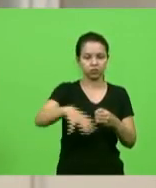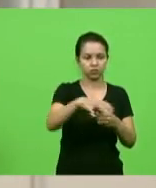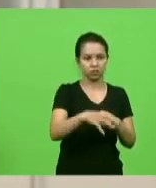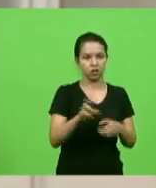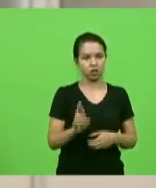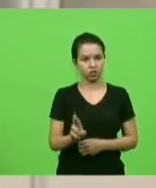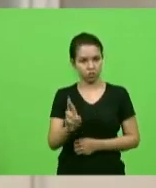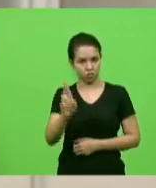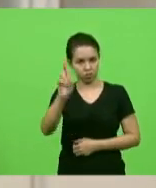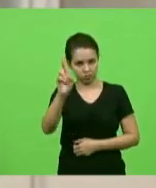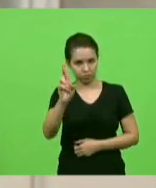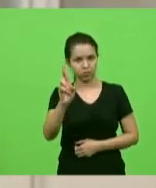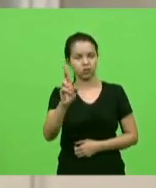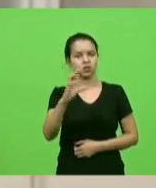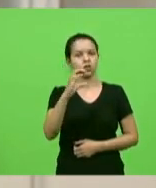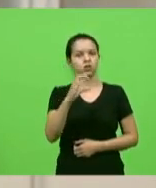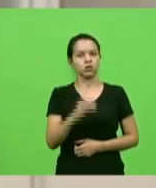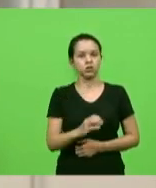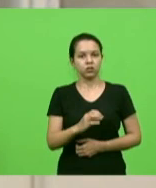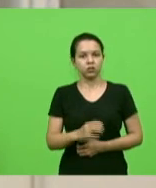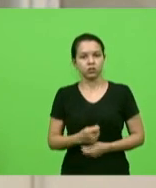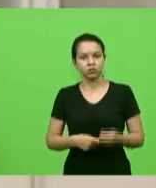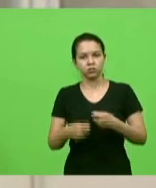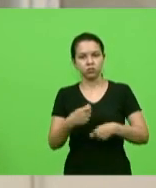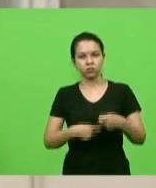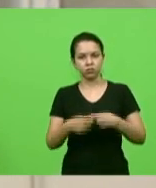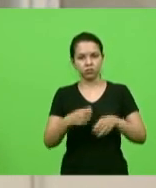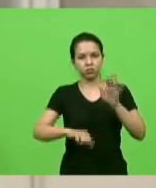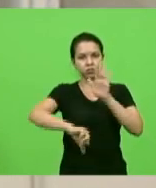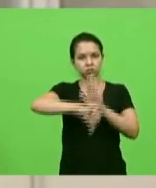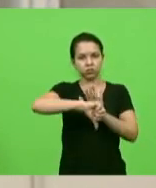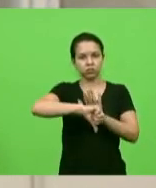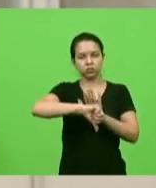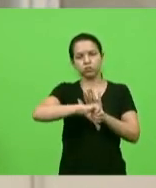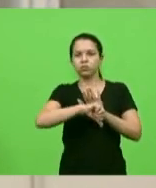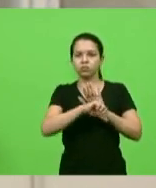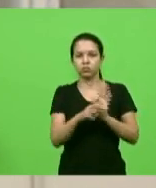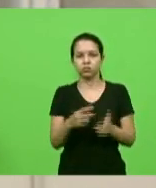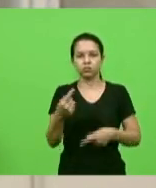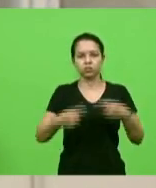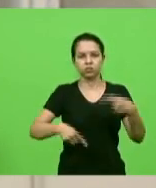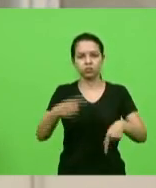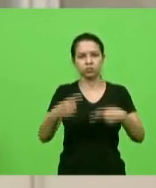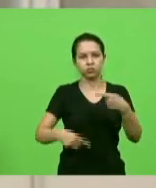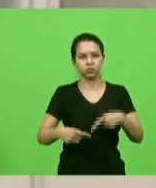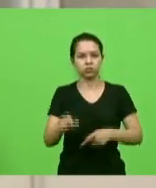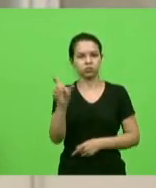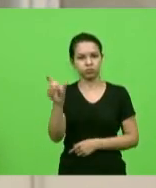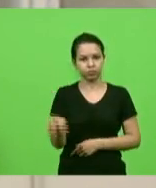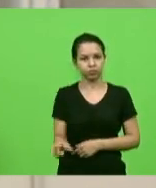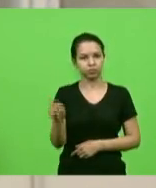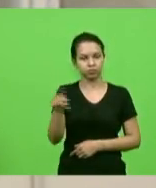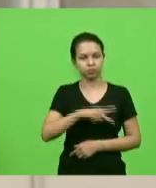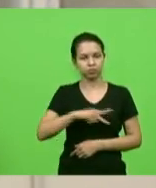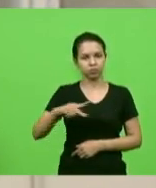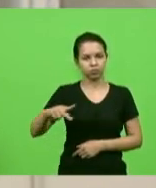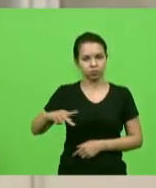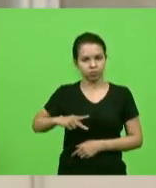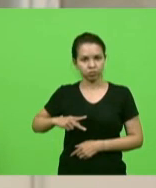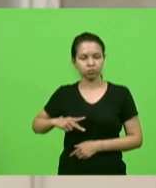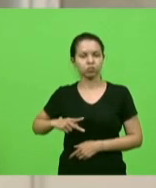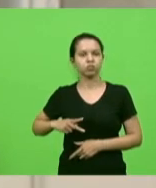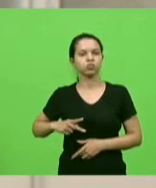responsabilização civil administrativa e criminal e política do agente público